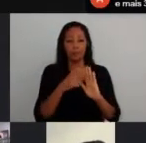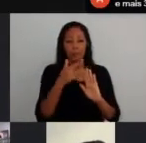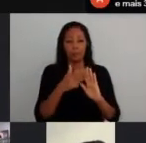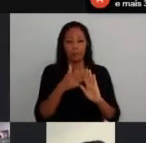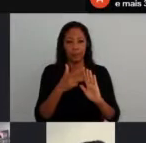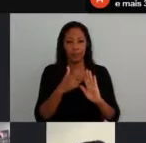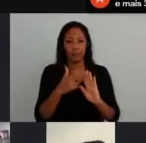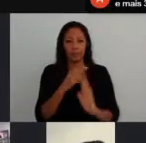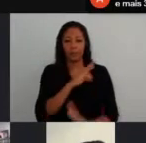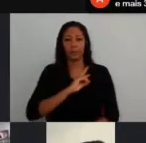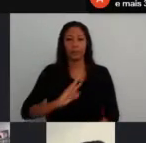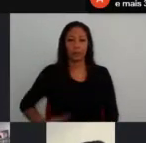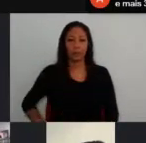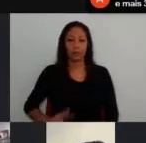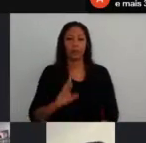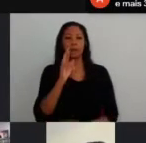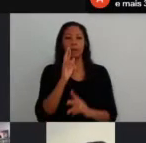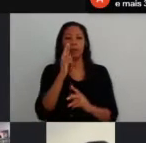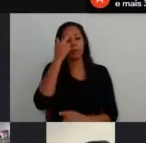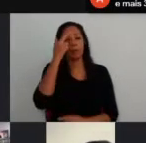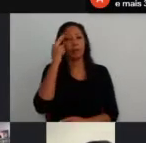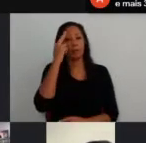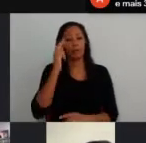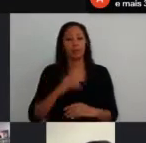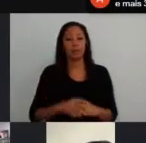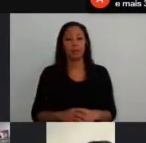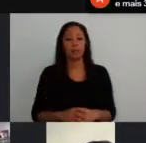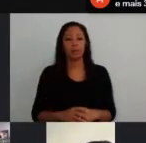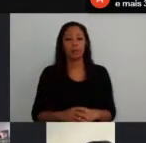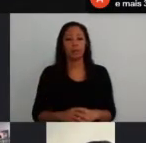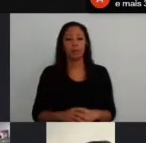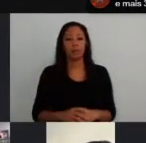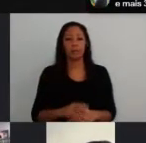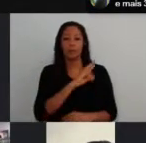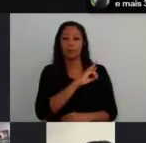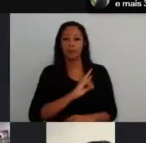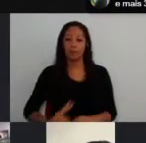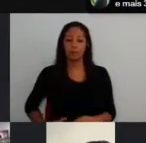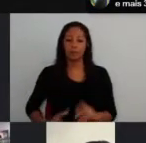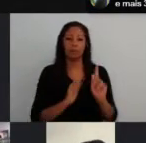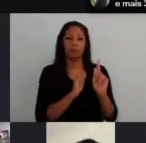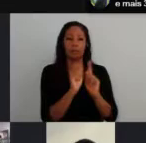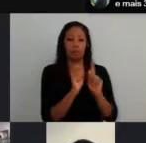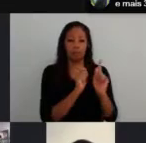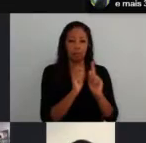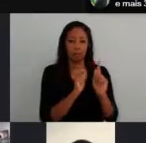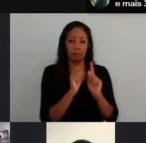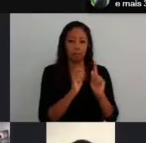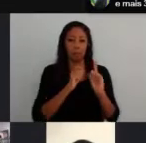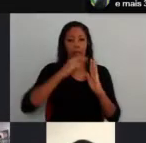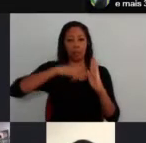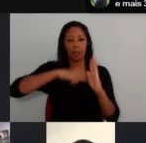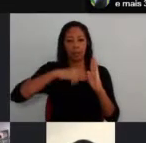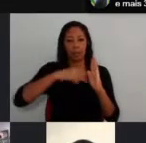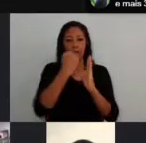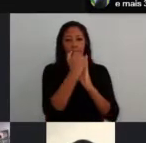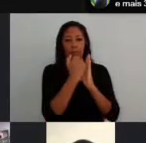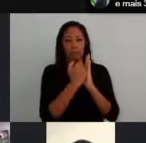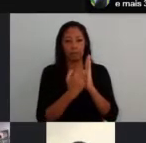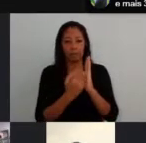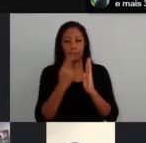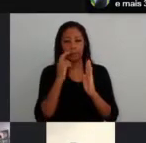Rogério César Santiago. O vereador Gustavo Negócio, primeiro secretário, informou que foi realizada a leitura do expediente. O